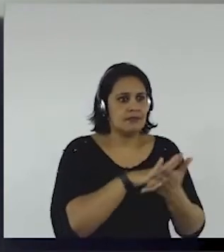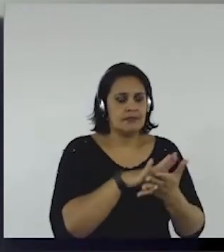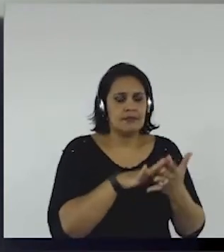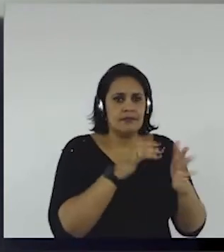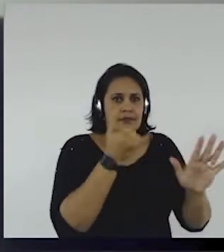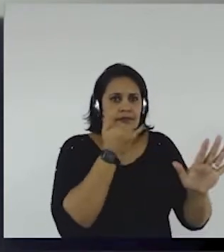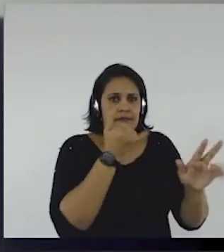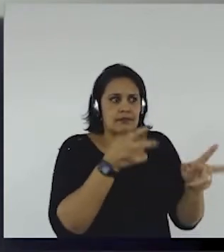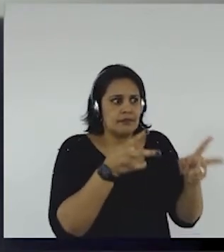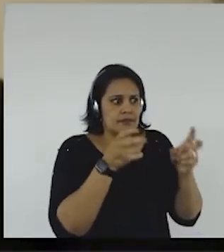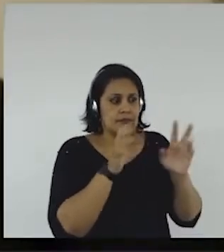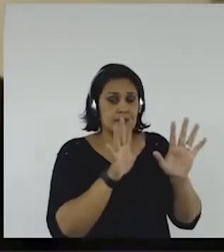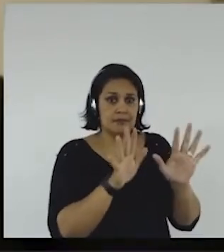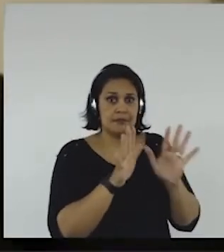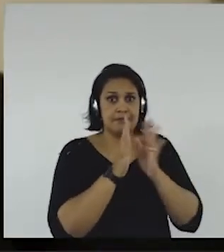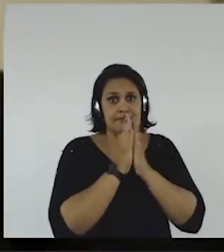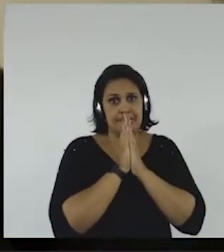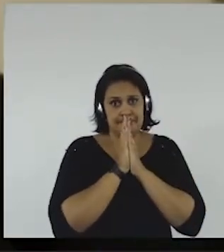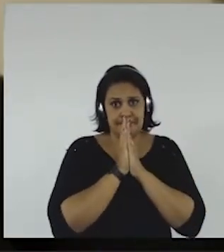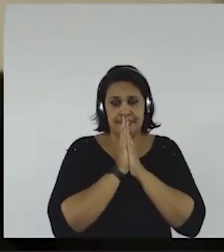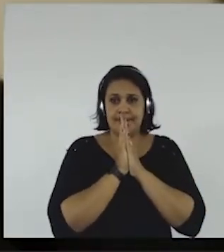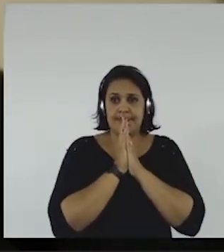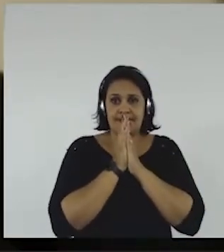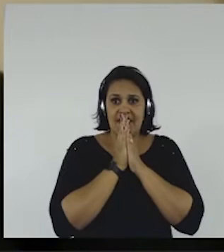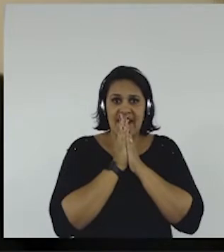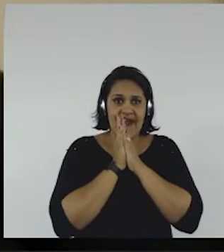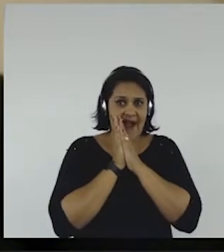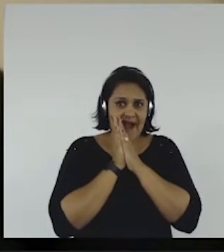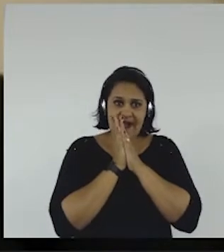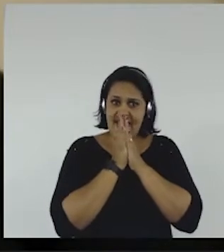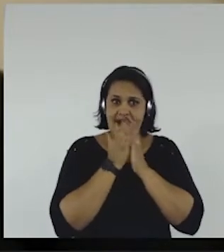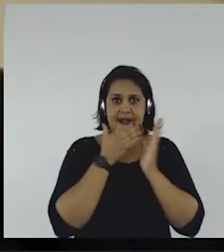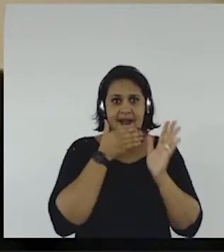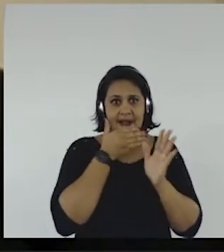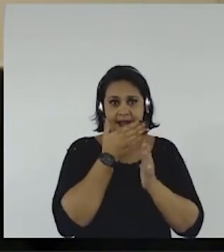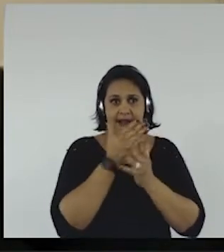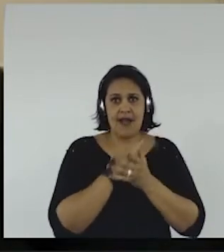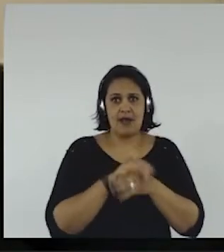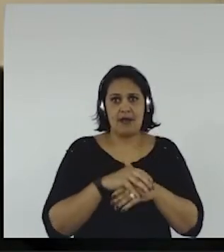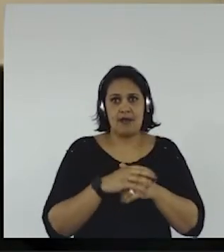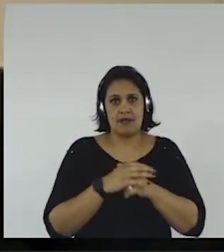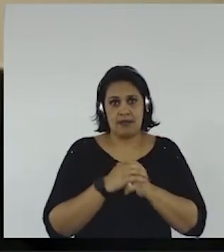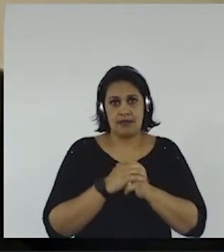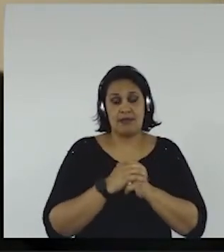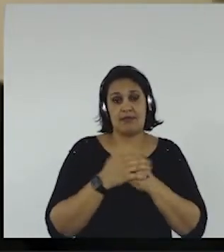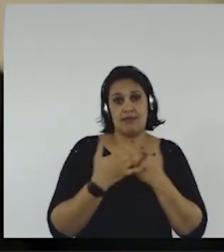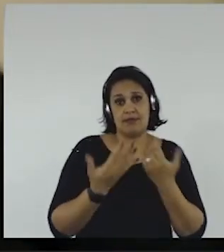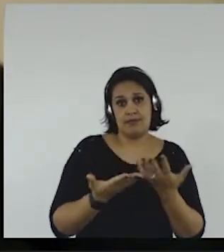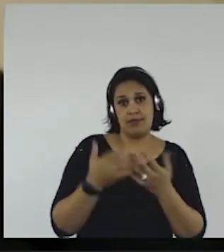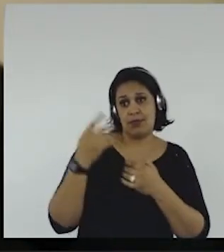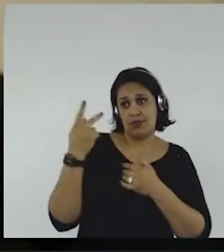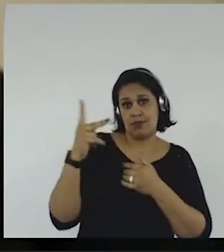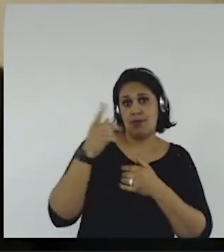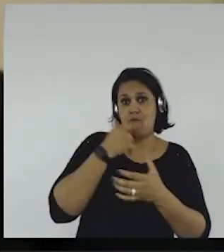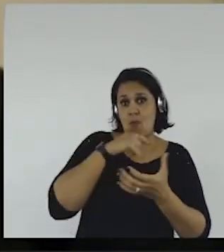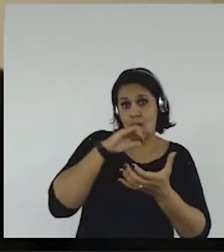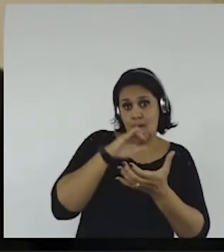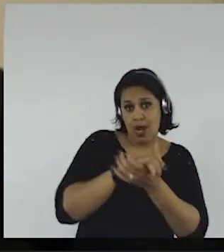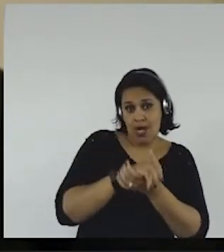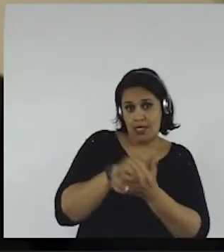percebi. Olha, se o seu marido não ficasse enciumado, eu faria uns comentários aqui mais